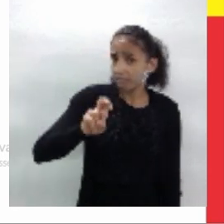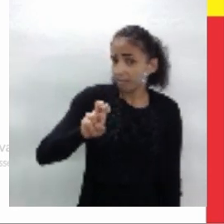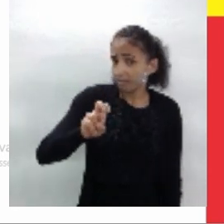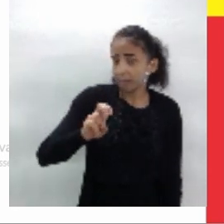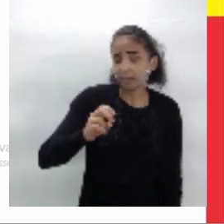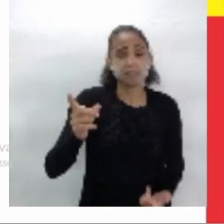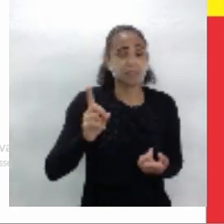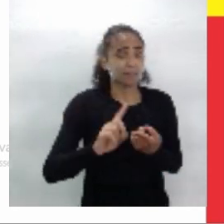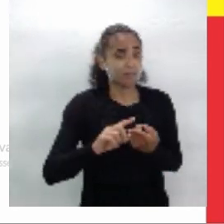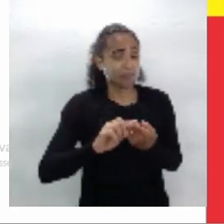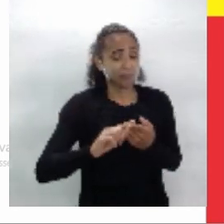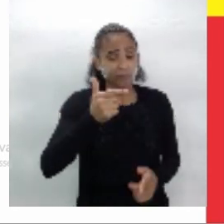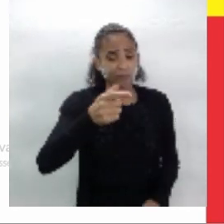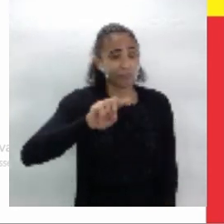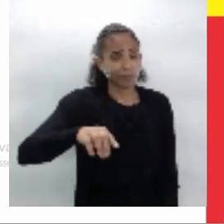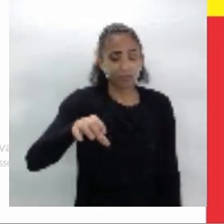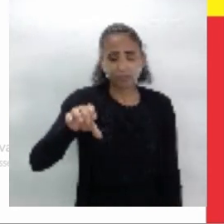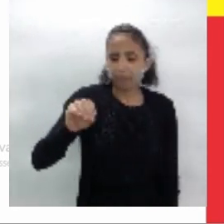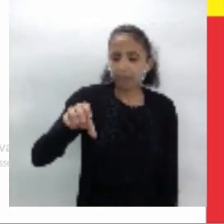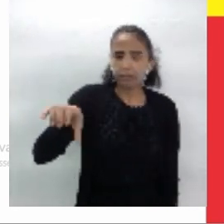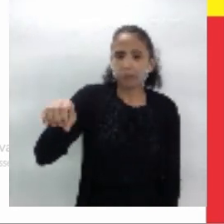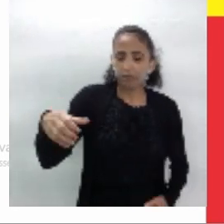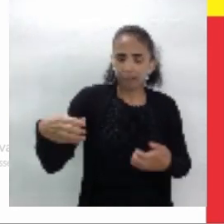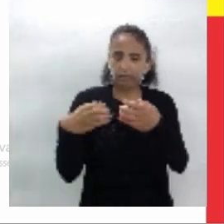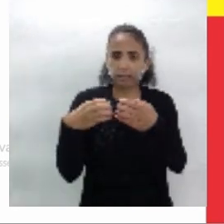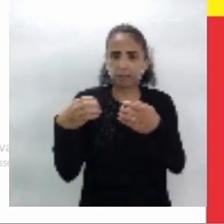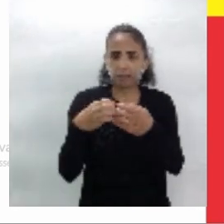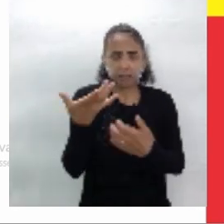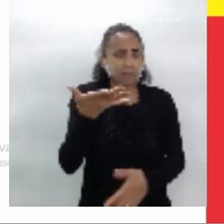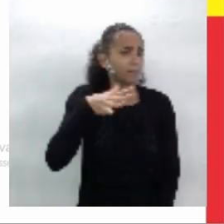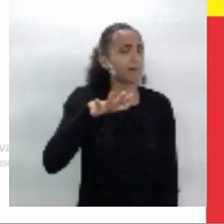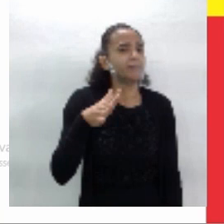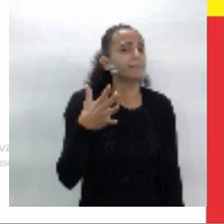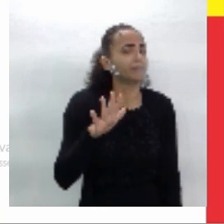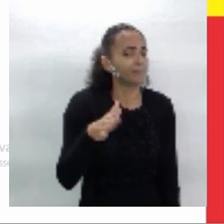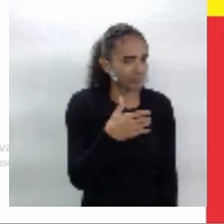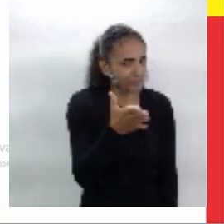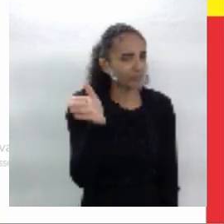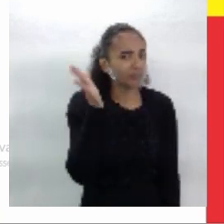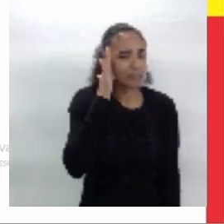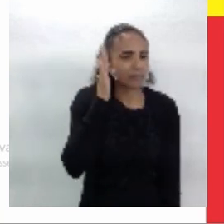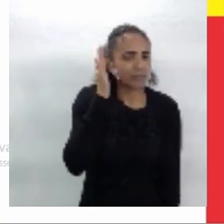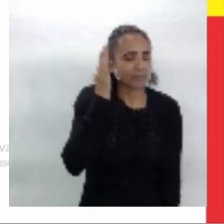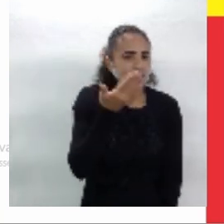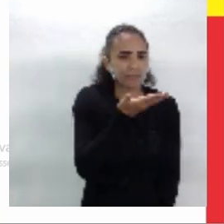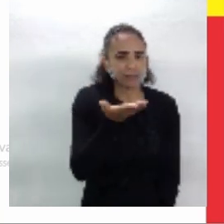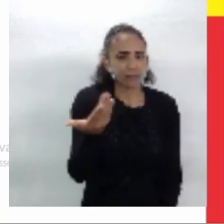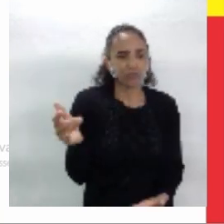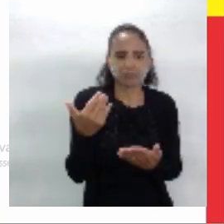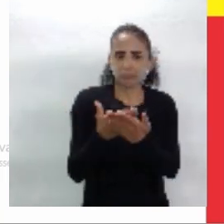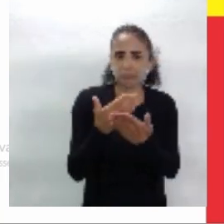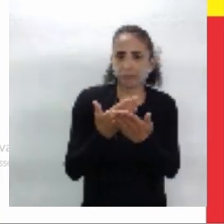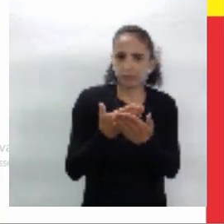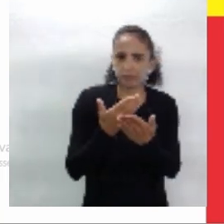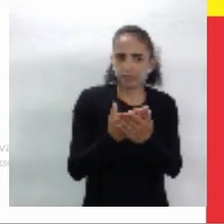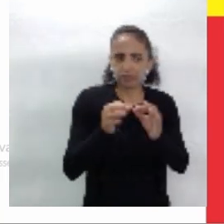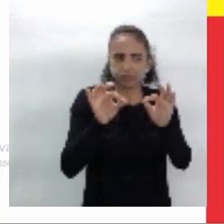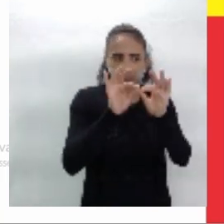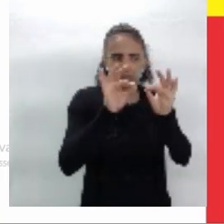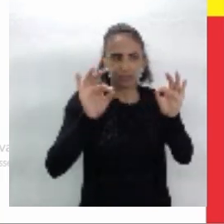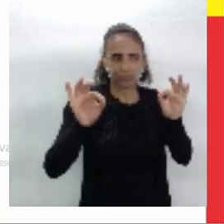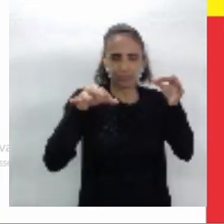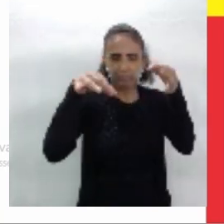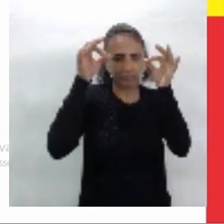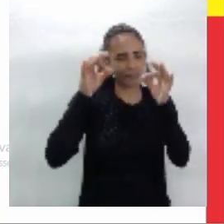2,9 m, é bem perto. Então isso se chama estimativa. Nós estamos fazendo a estimativa de um tamanho.